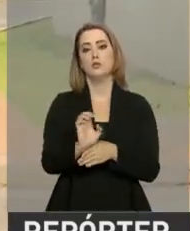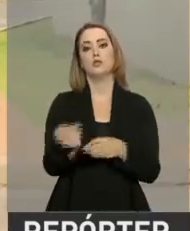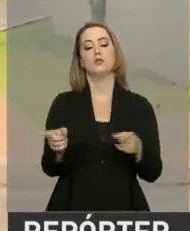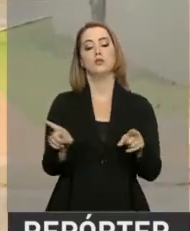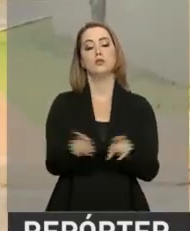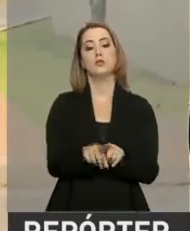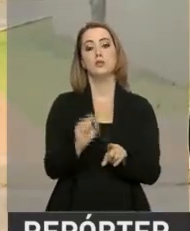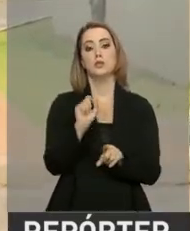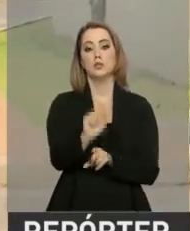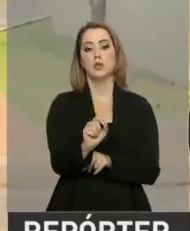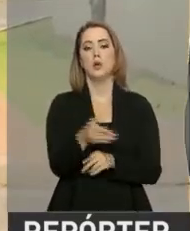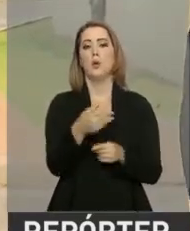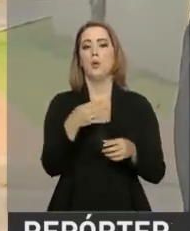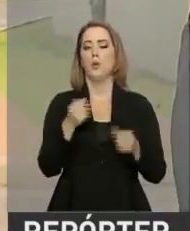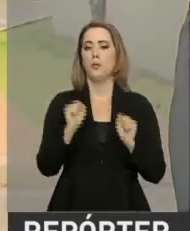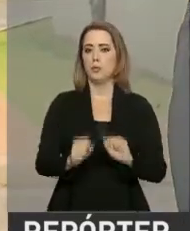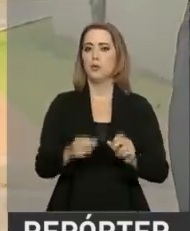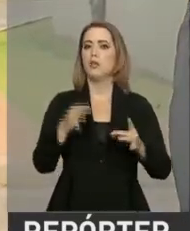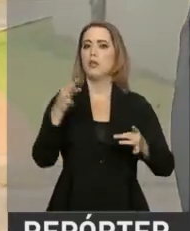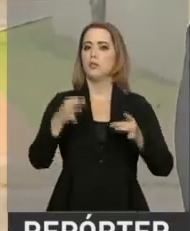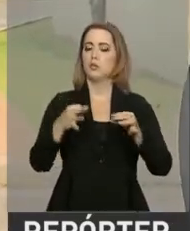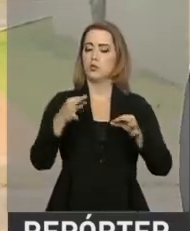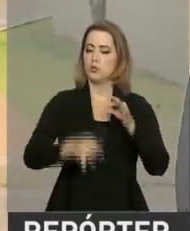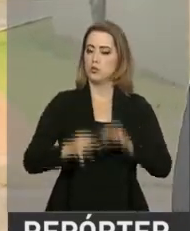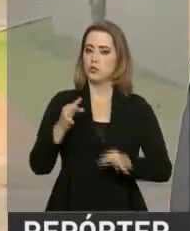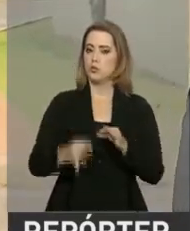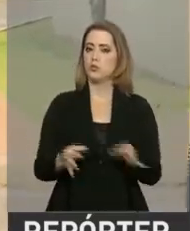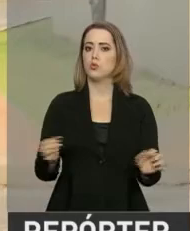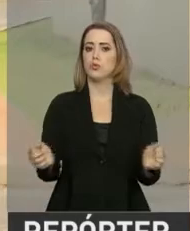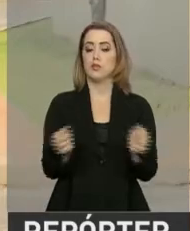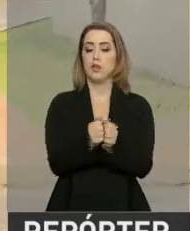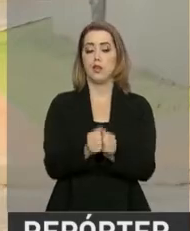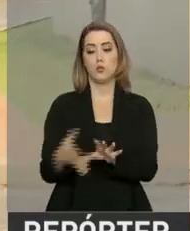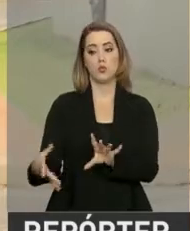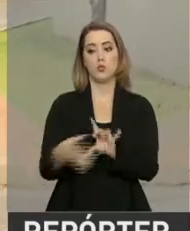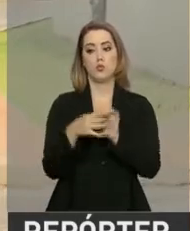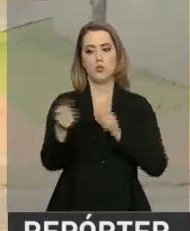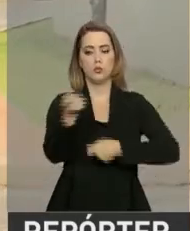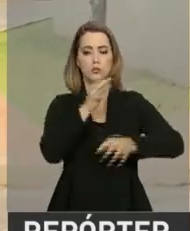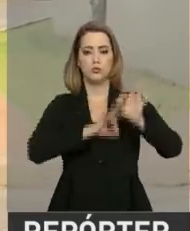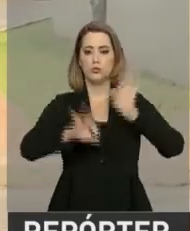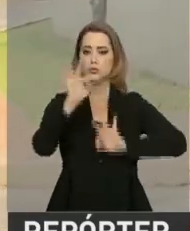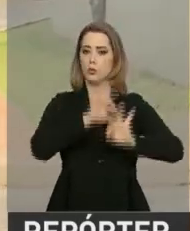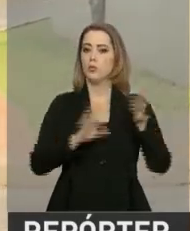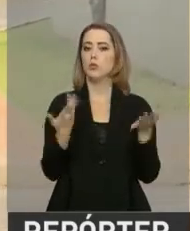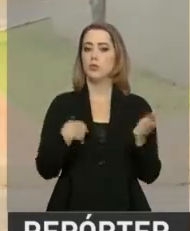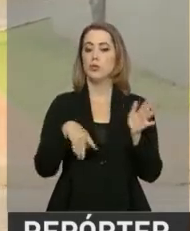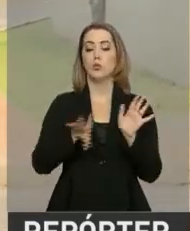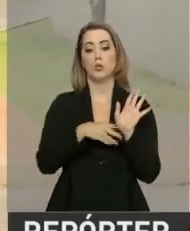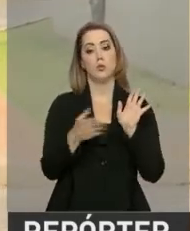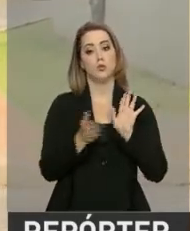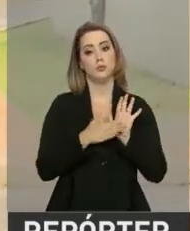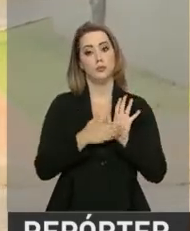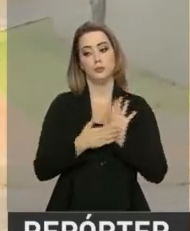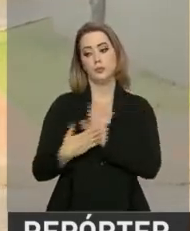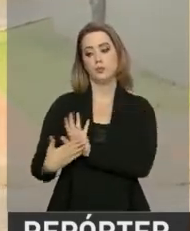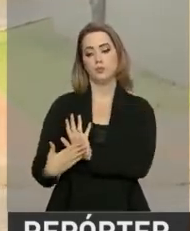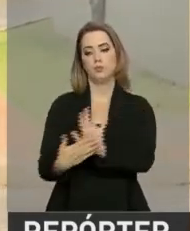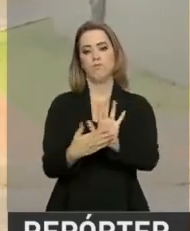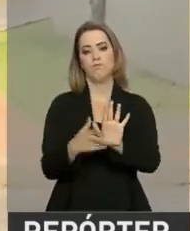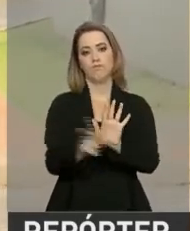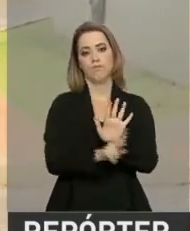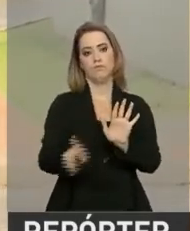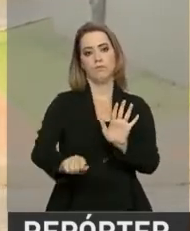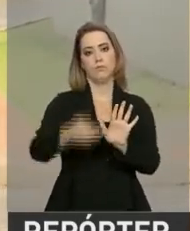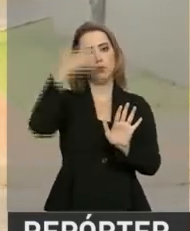também o poder judiciário e pretendemos em duas três semanas no máximo apresentar ao presidente é